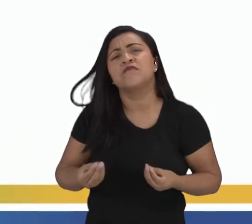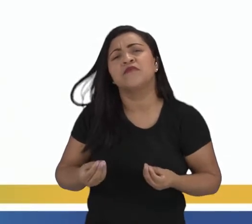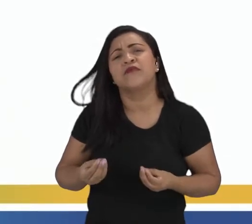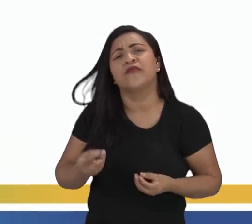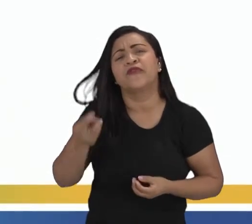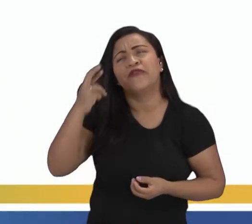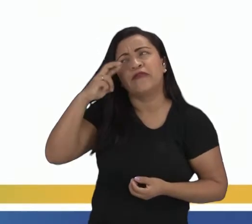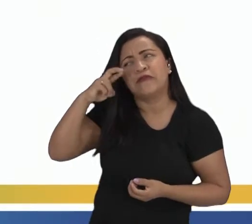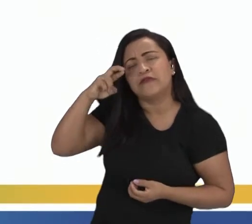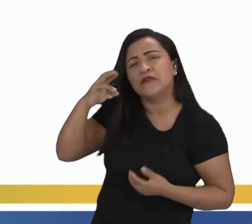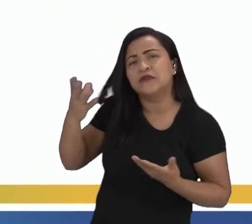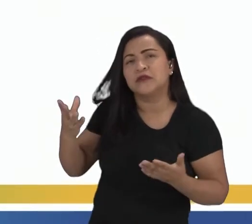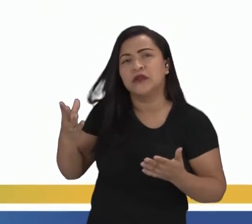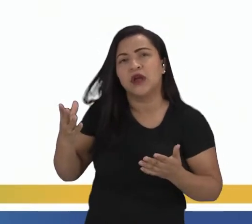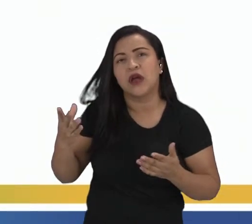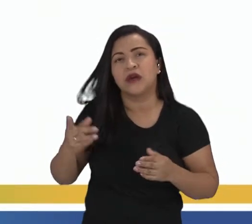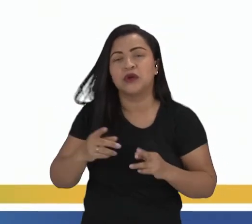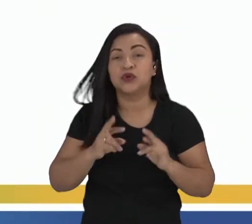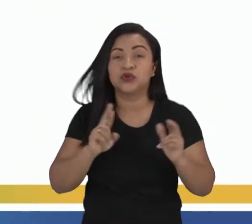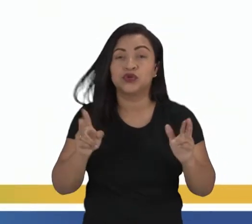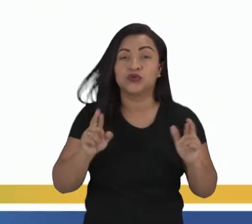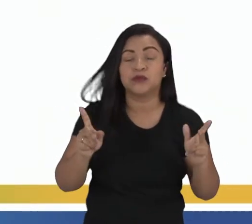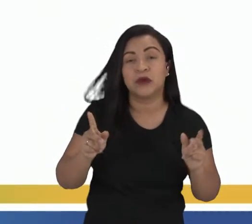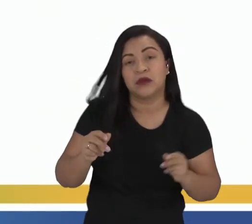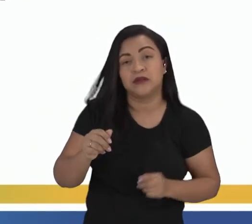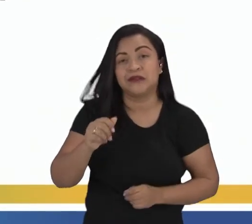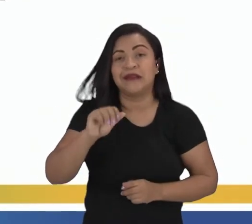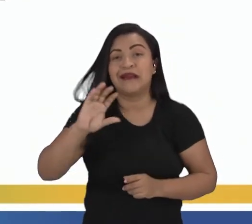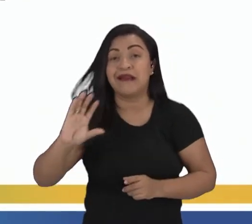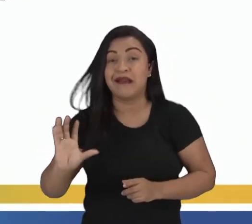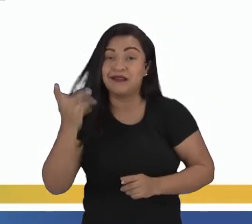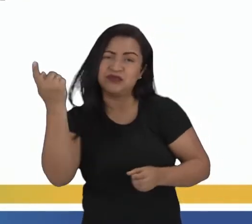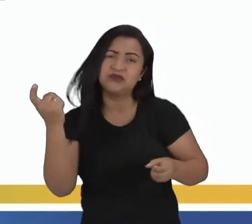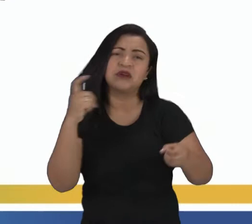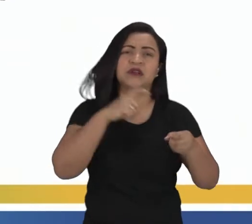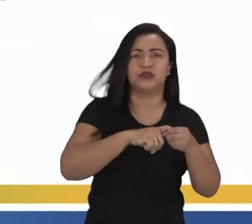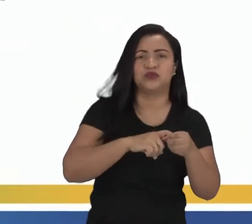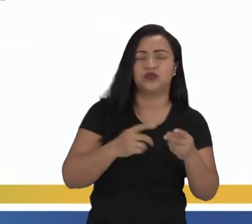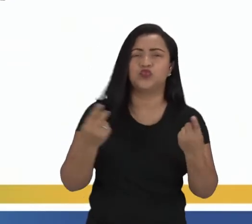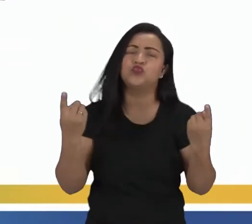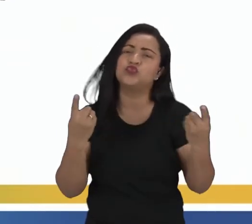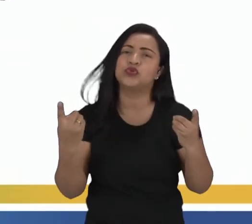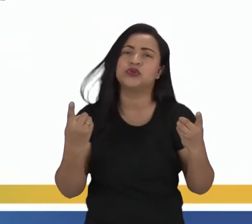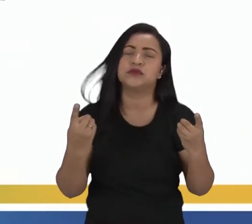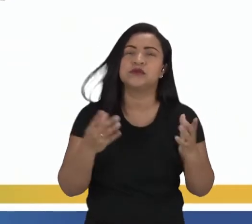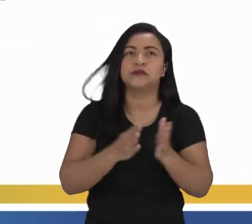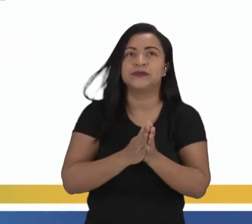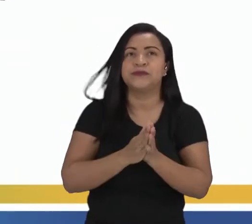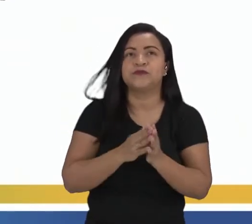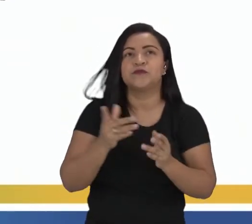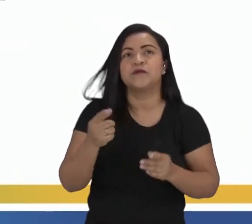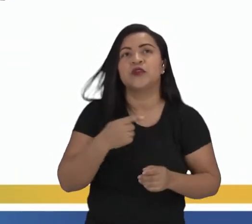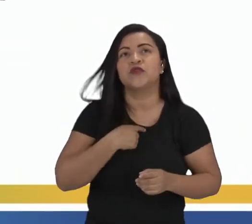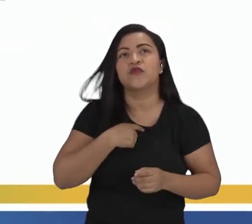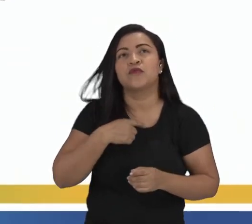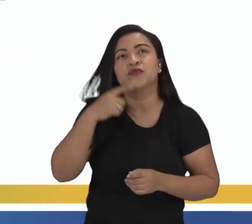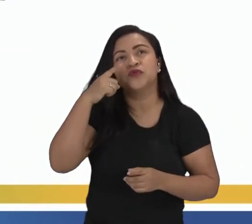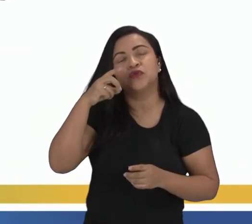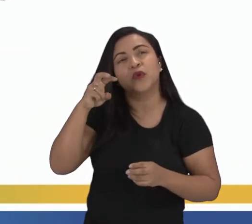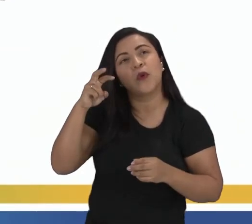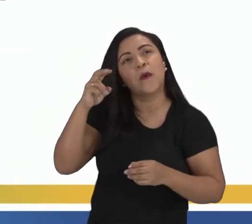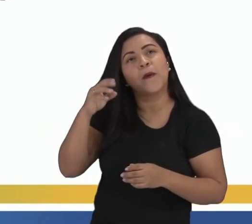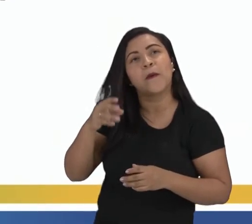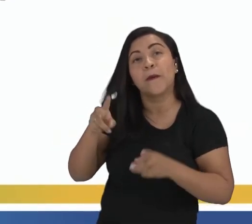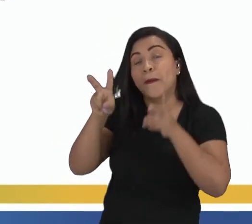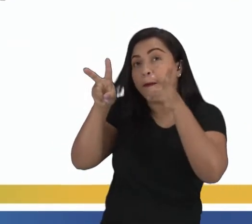quando nós temos os pares, ação e reação, durante esse processo? Então, temos algumas observações.